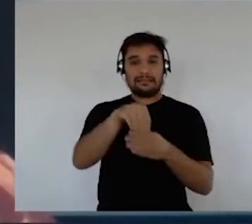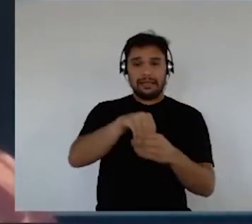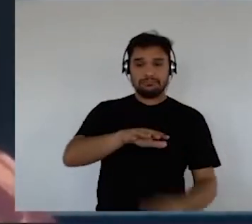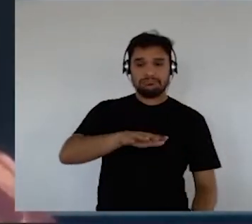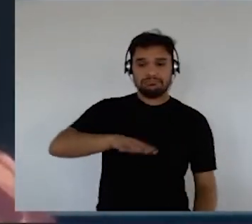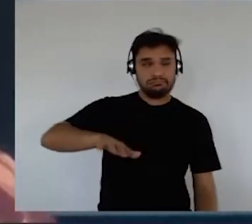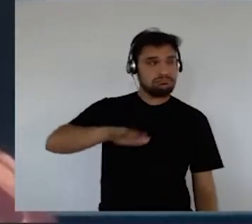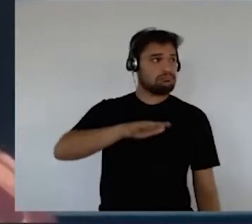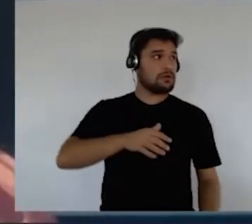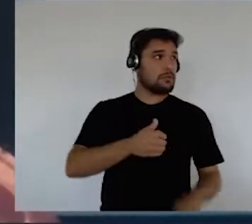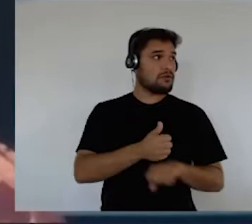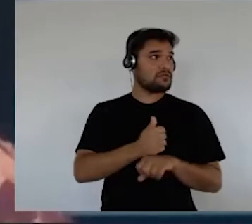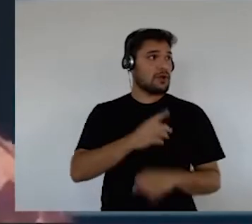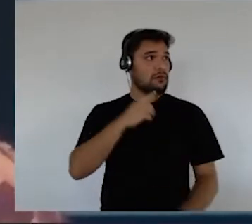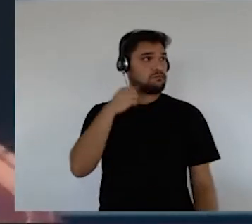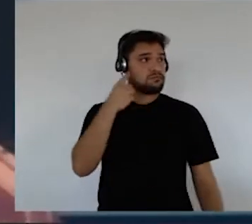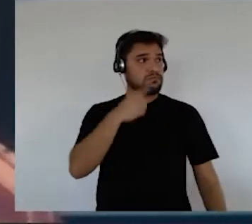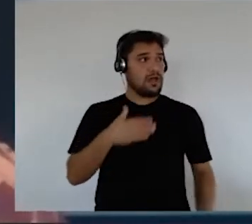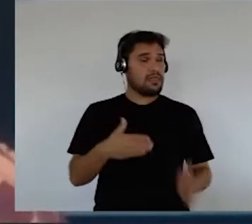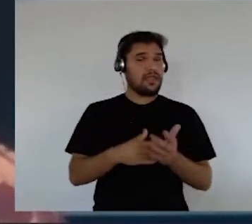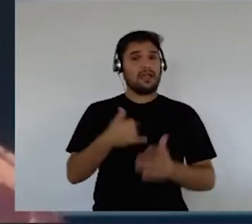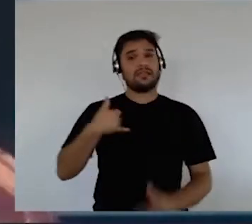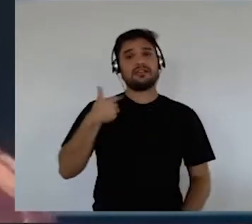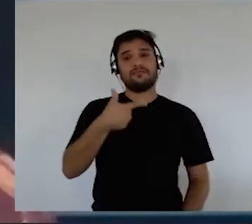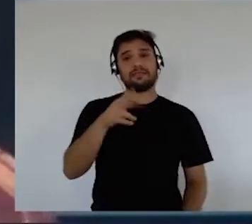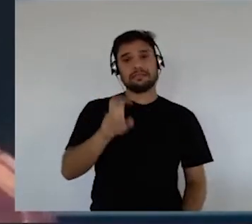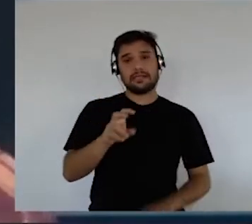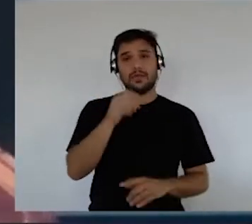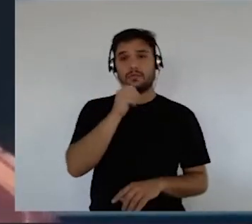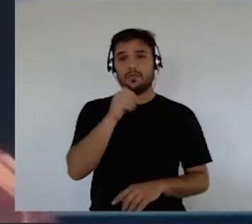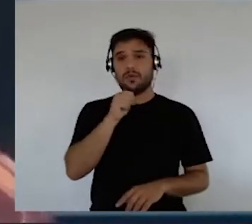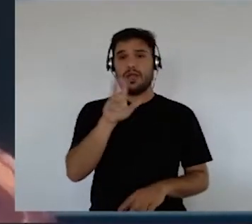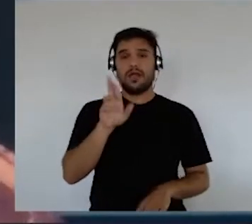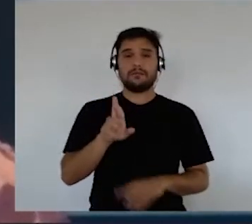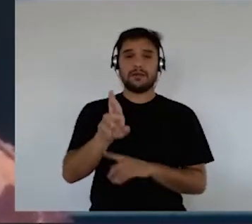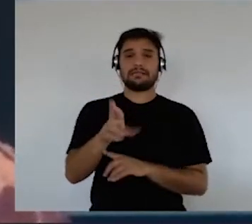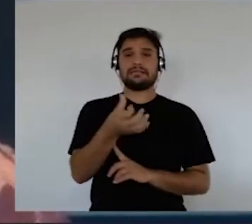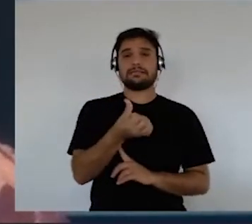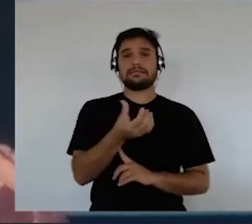né, aqueles com até 25 anos, as mulheres representam